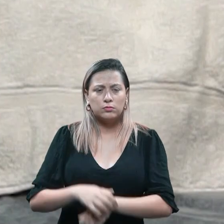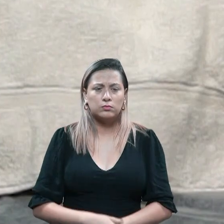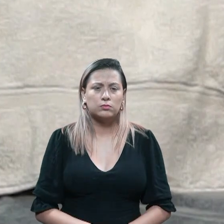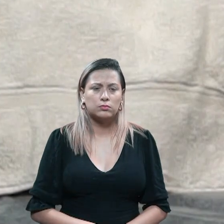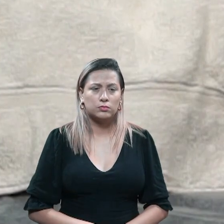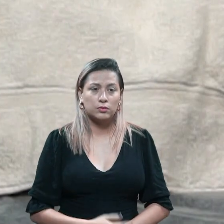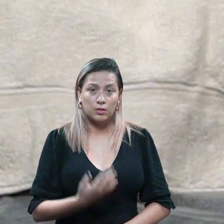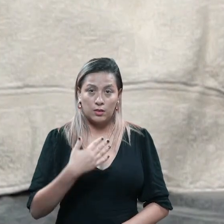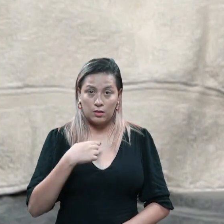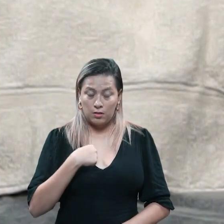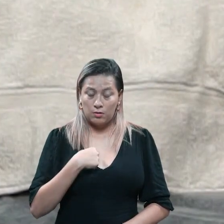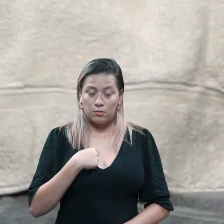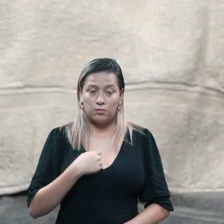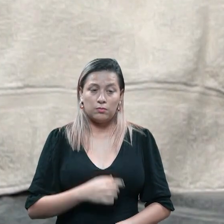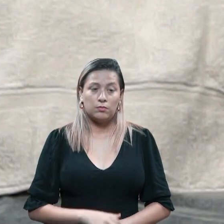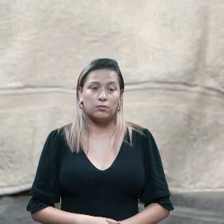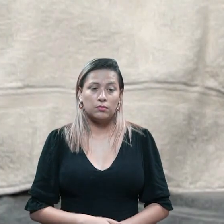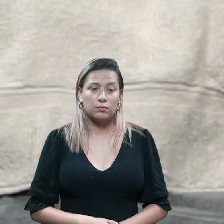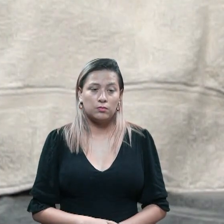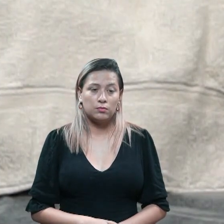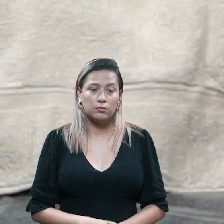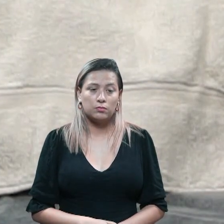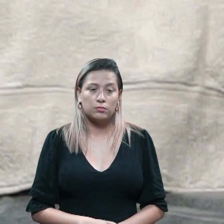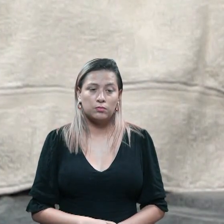é eu aperto